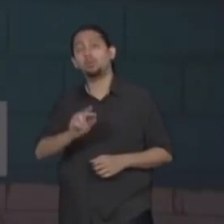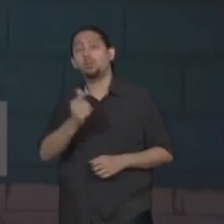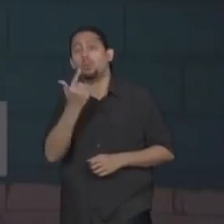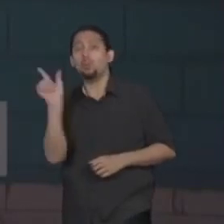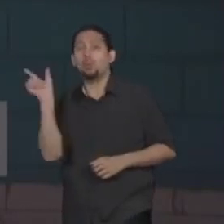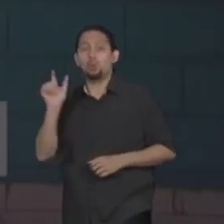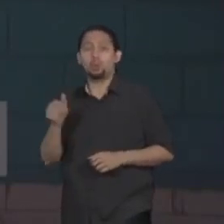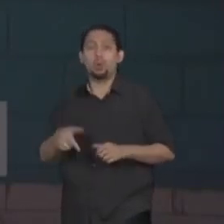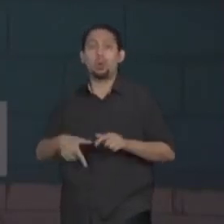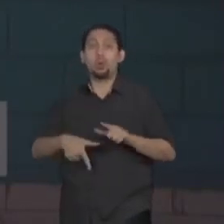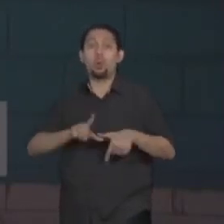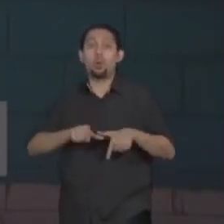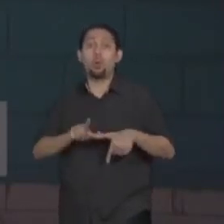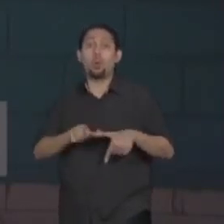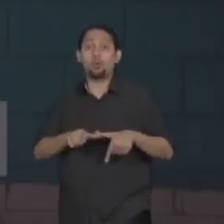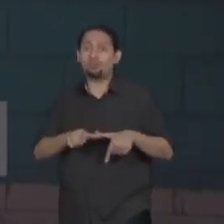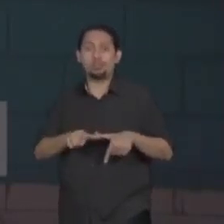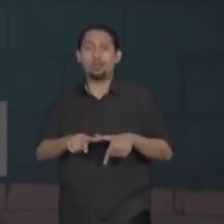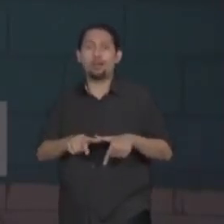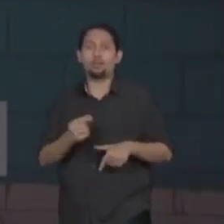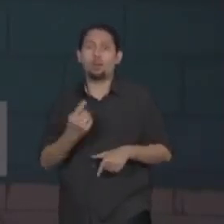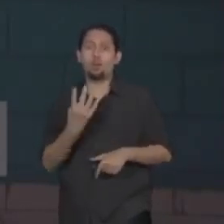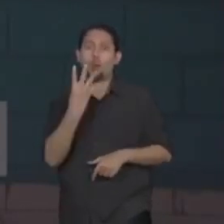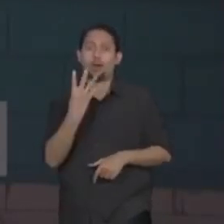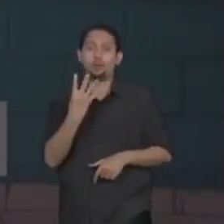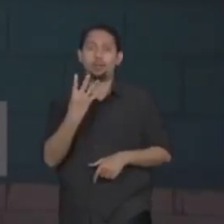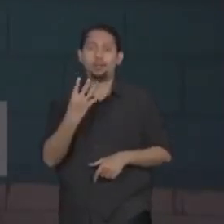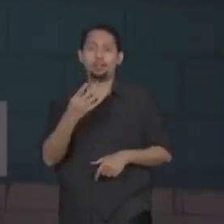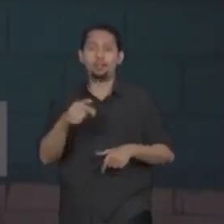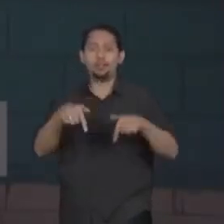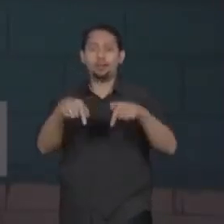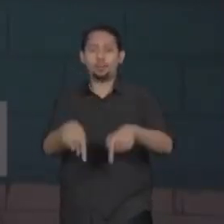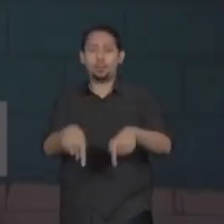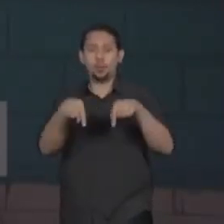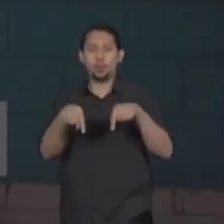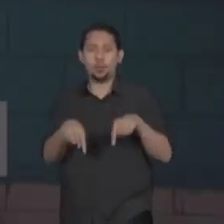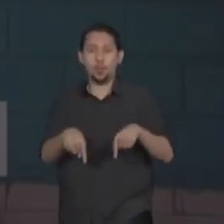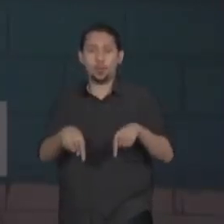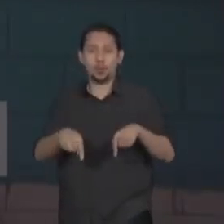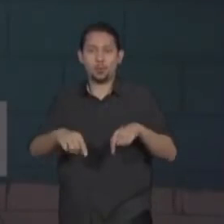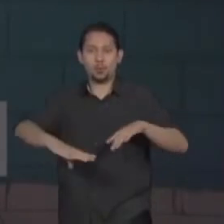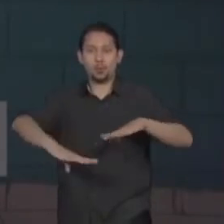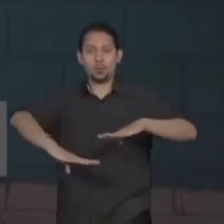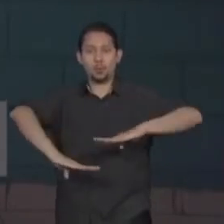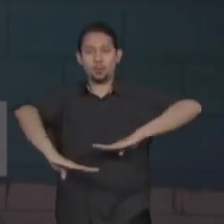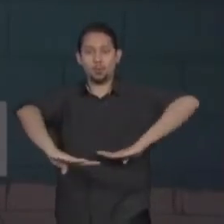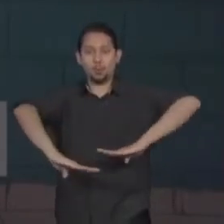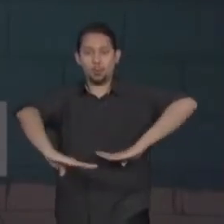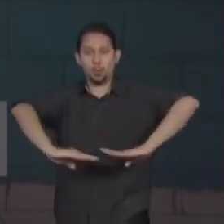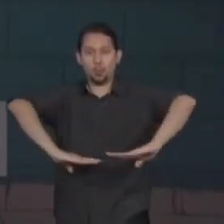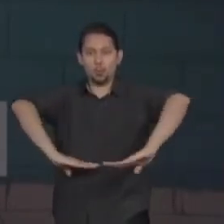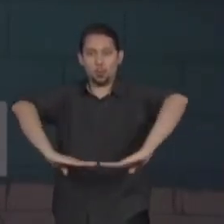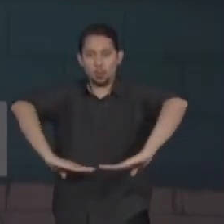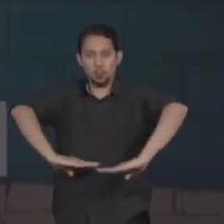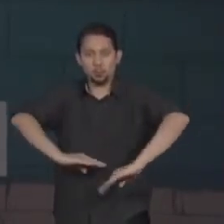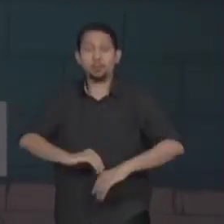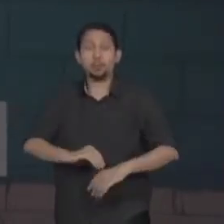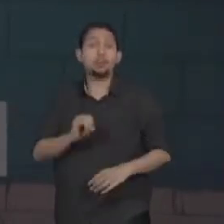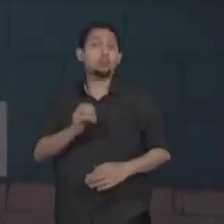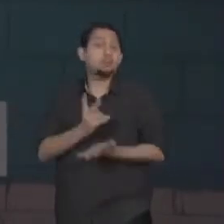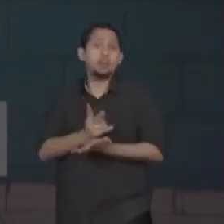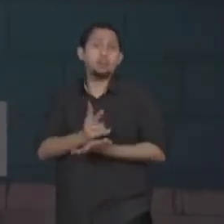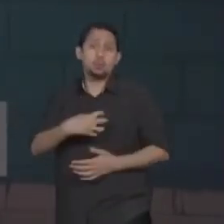o robô quadrúpede. Ele usa o mesmo sistema de poliso, o mesmo sistema, só que ao invés de